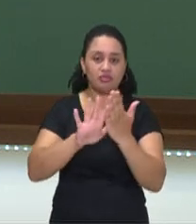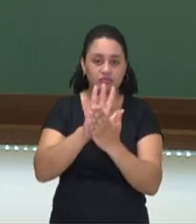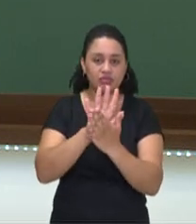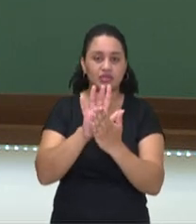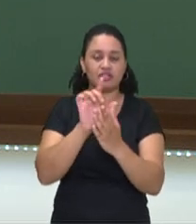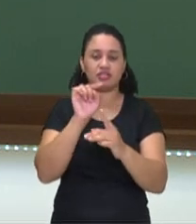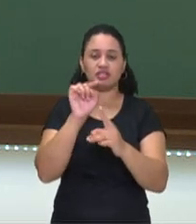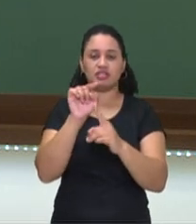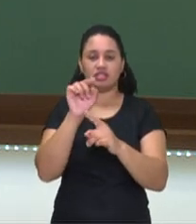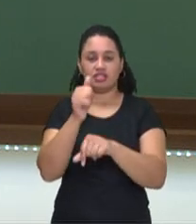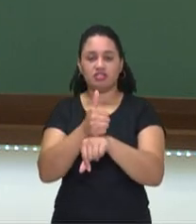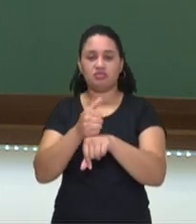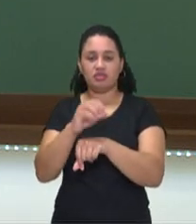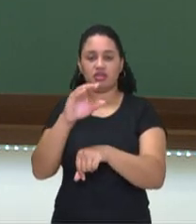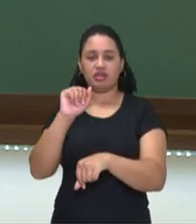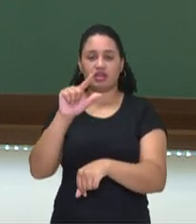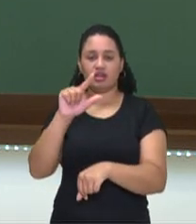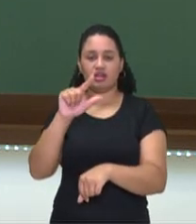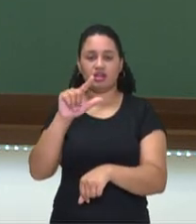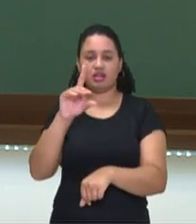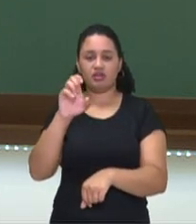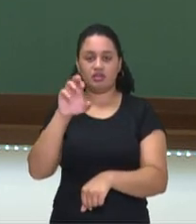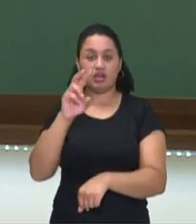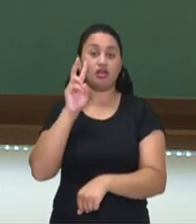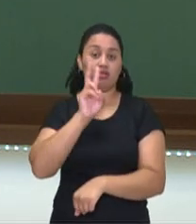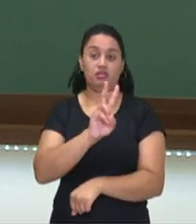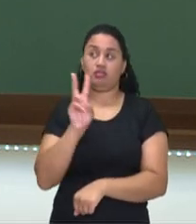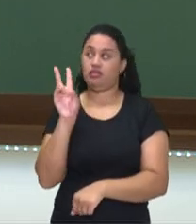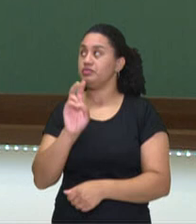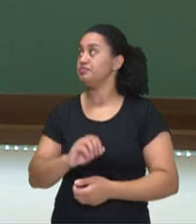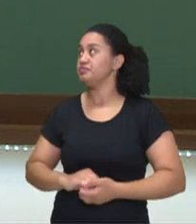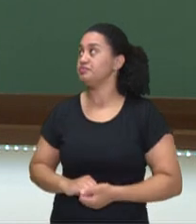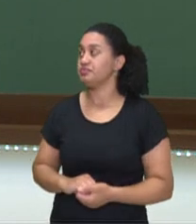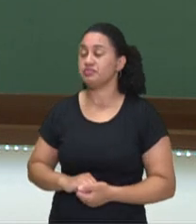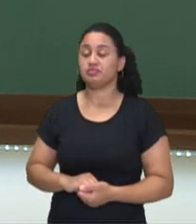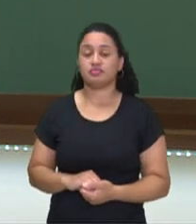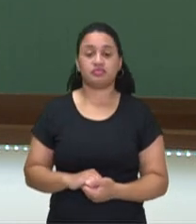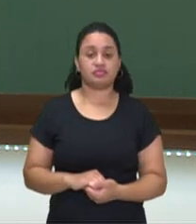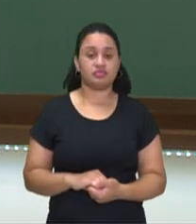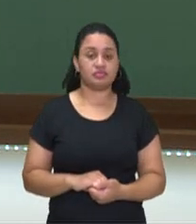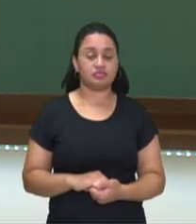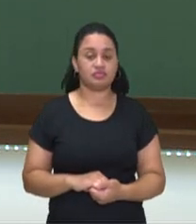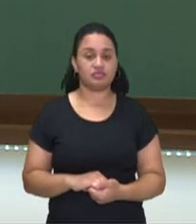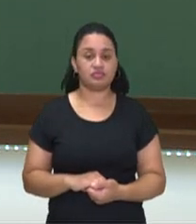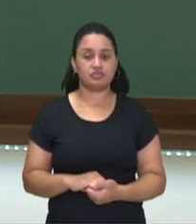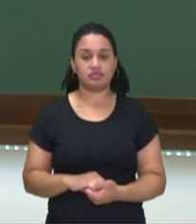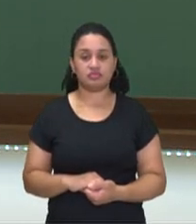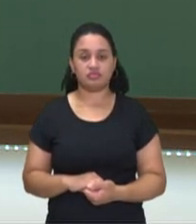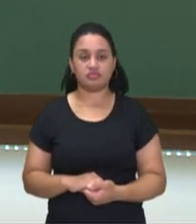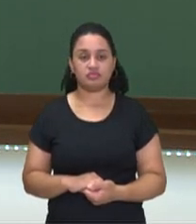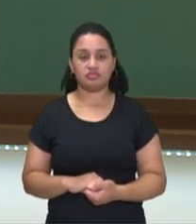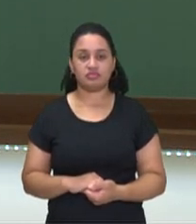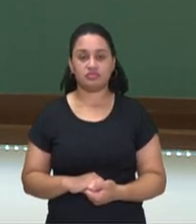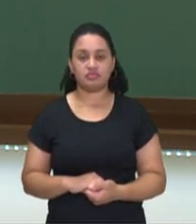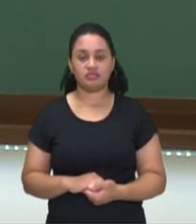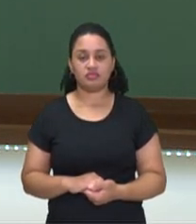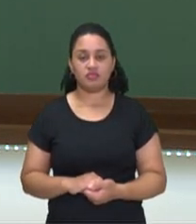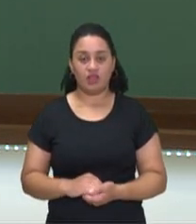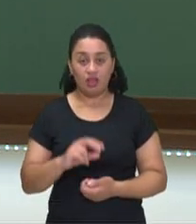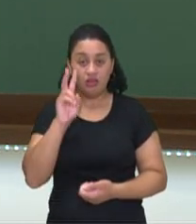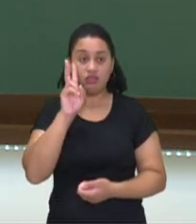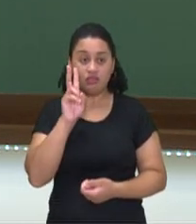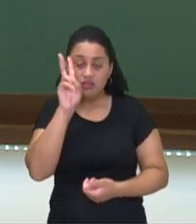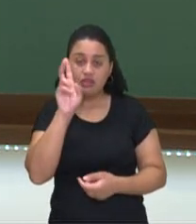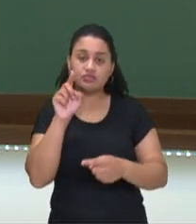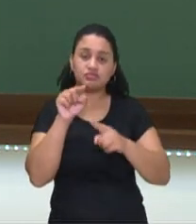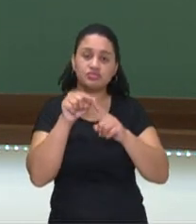de Alexander Calder, né, que são os móbiles, então, quem utilizou esse nome pela primeira vez, né, nós